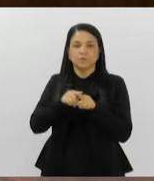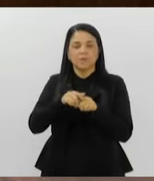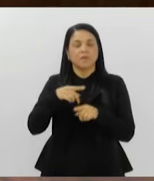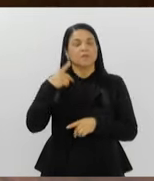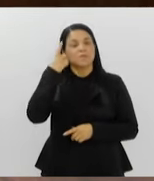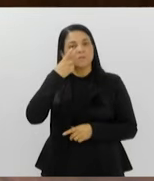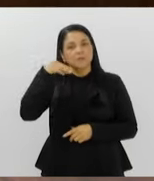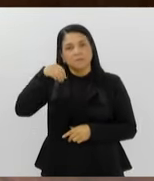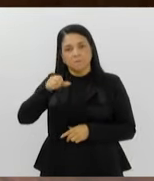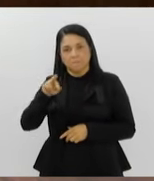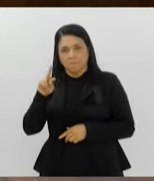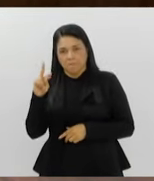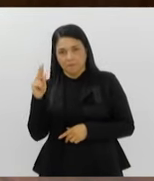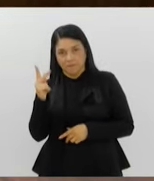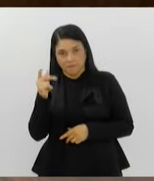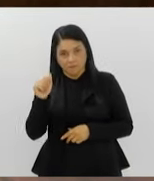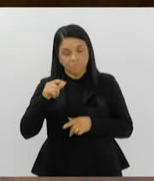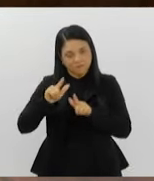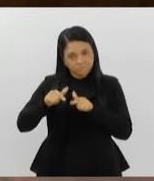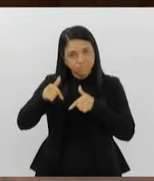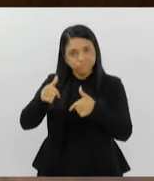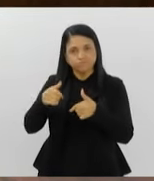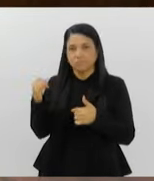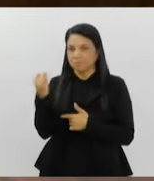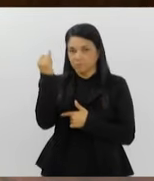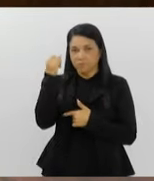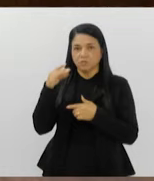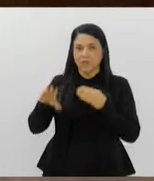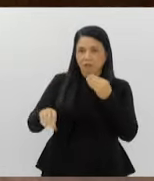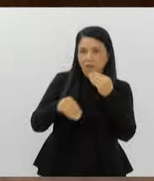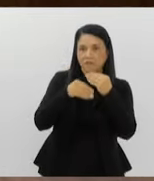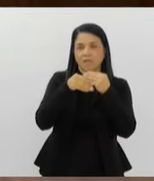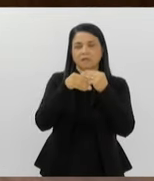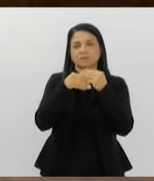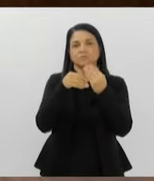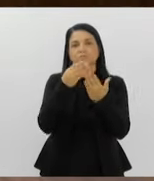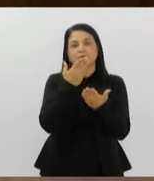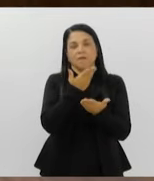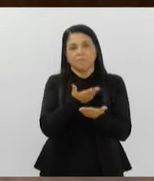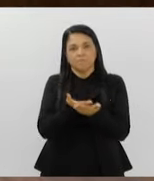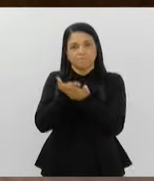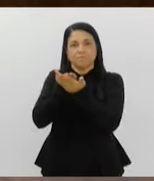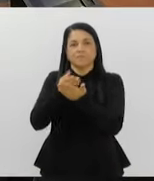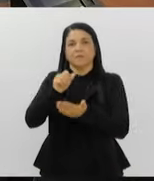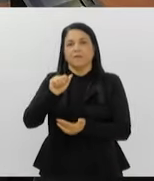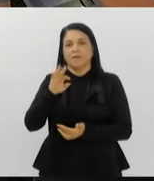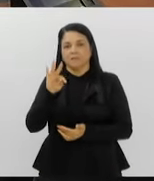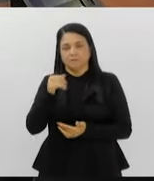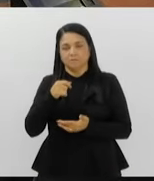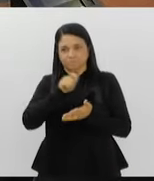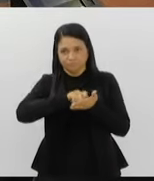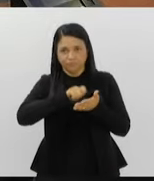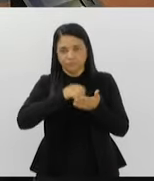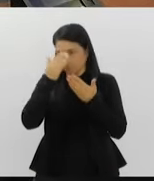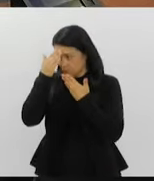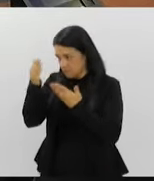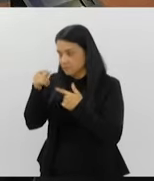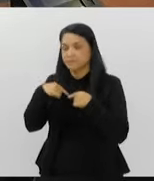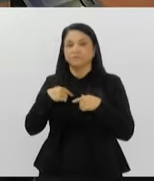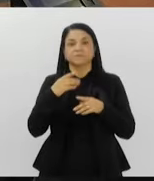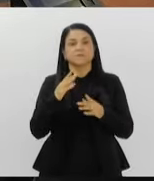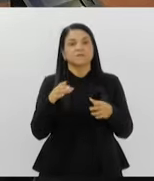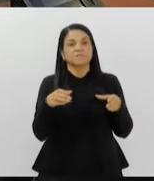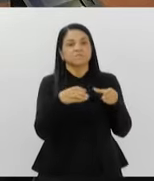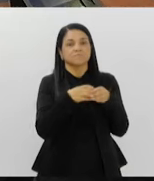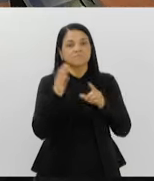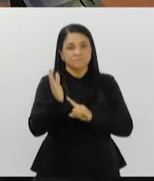por essa importante iniciativa. E o meu parecer vai em anexo à ata dessa sessão por escrito. Obrigado. Pela Comissão de Ciência e Tecnologia,